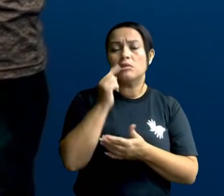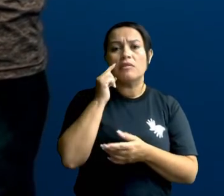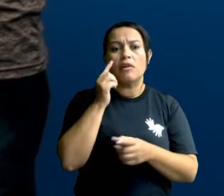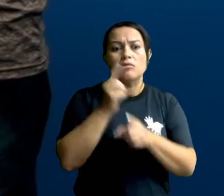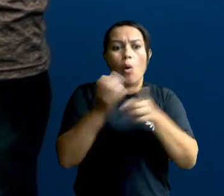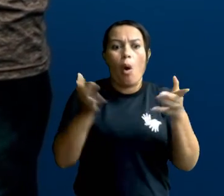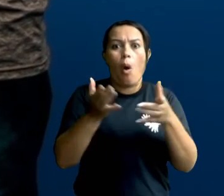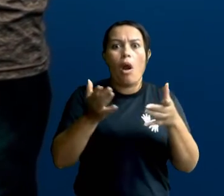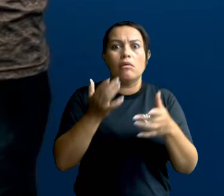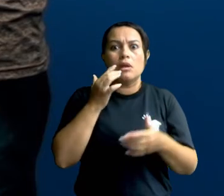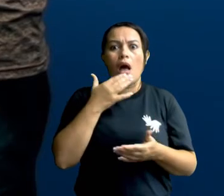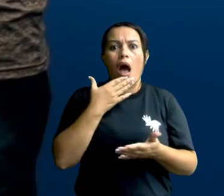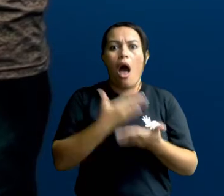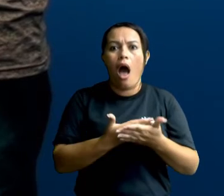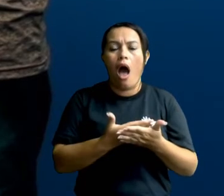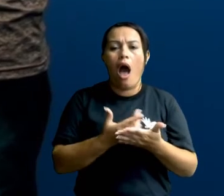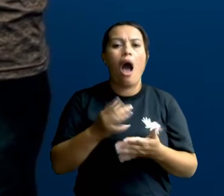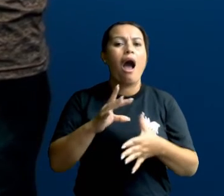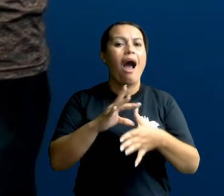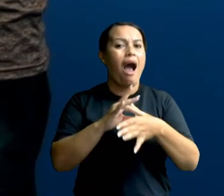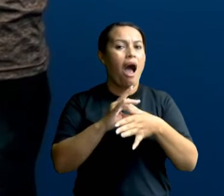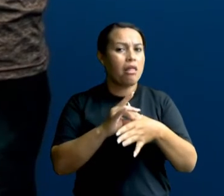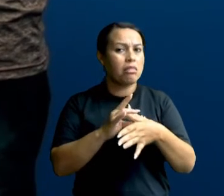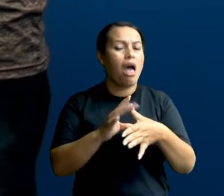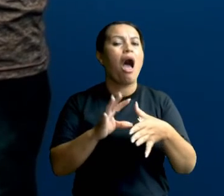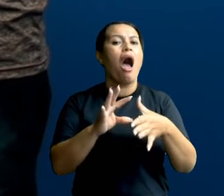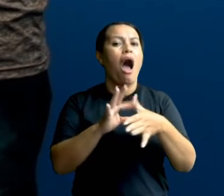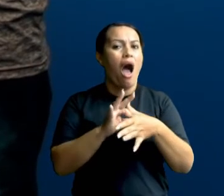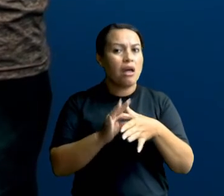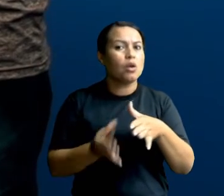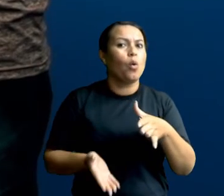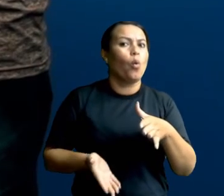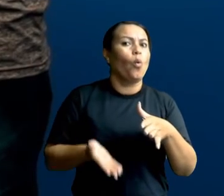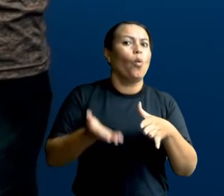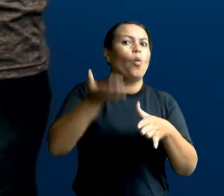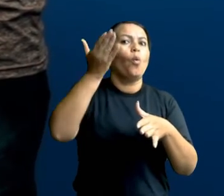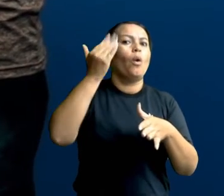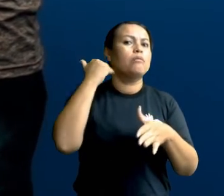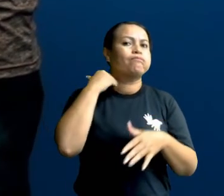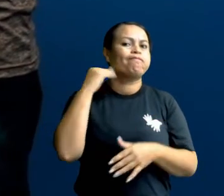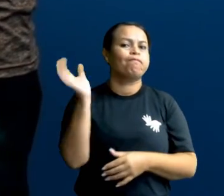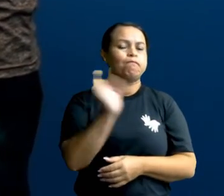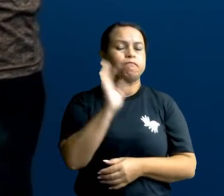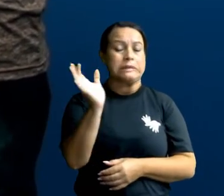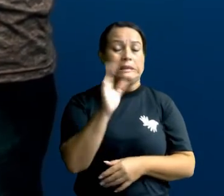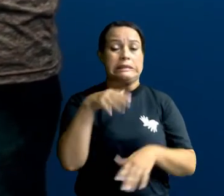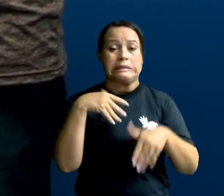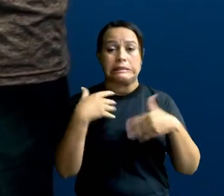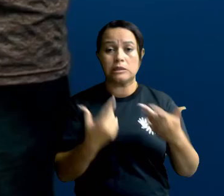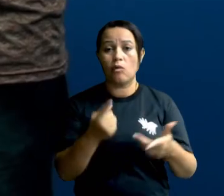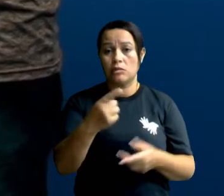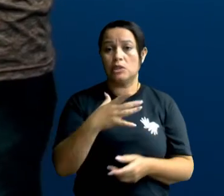se assustou com o preço da carne, né, que subia cada vez mais. Então,